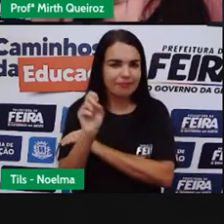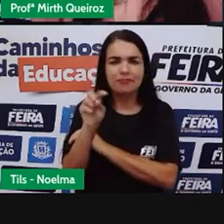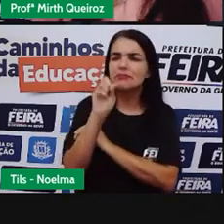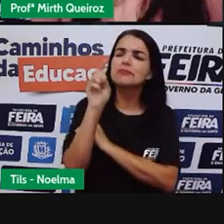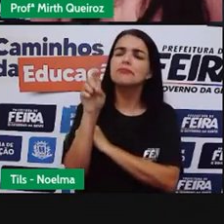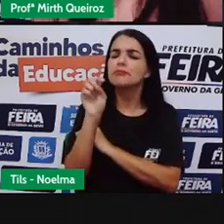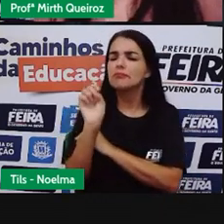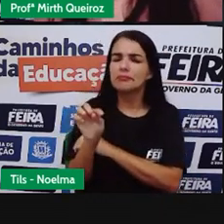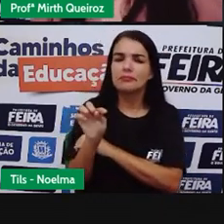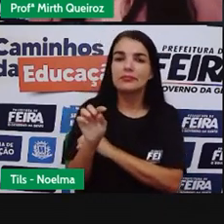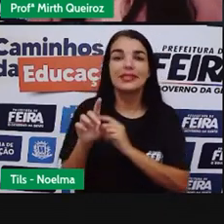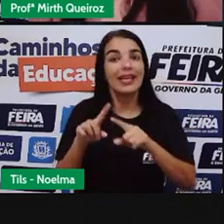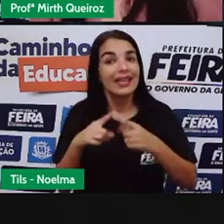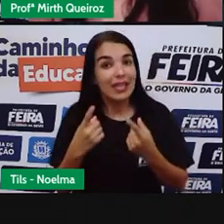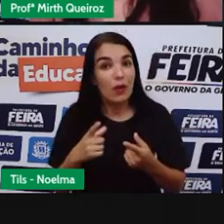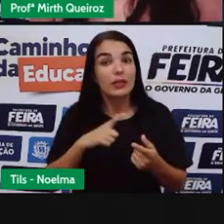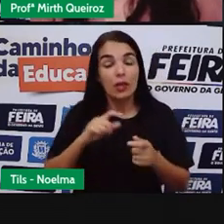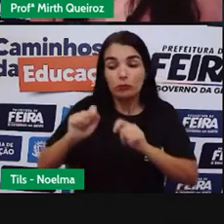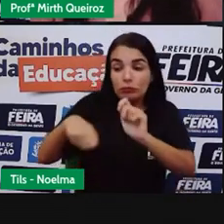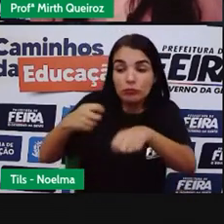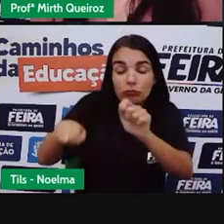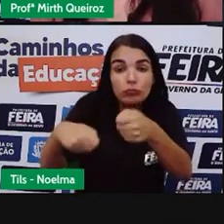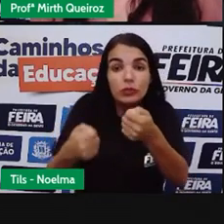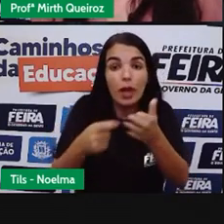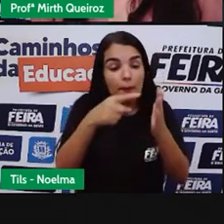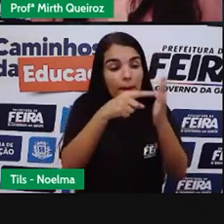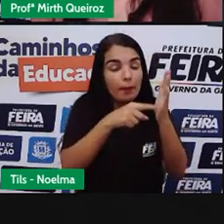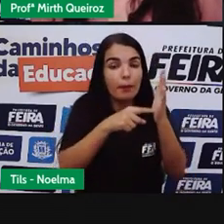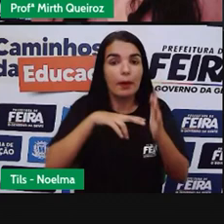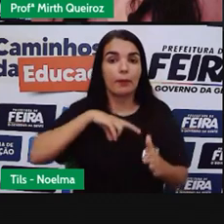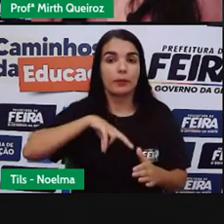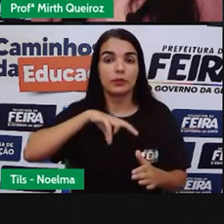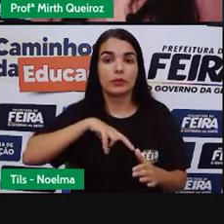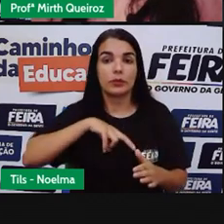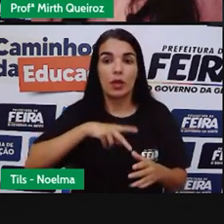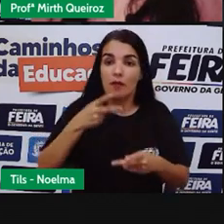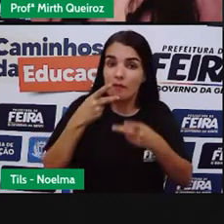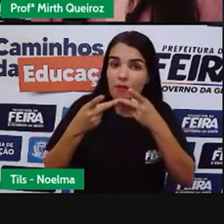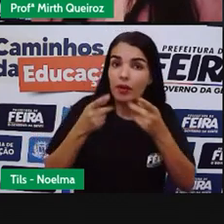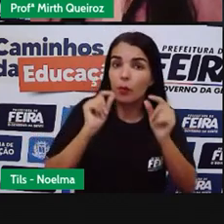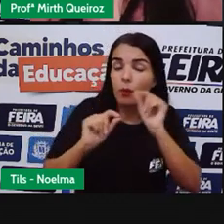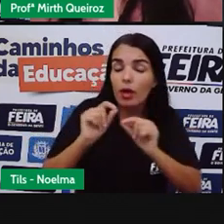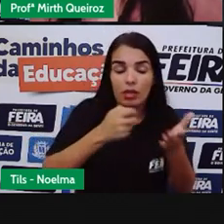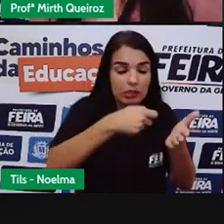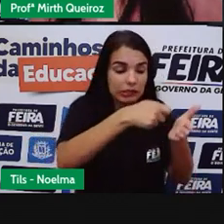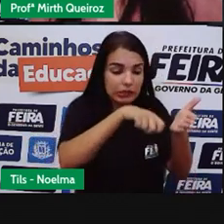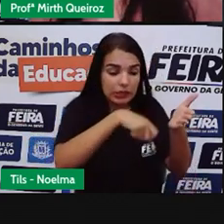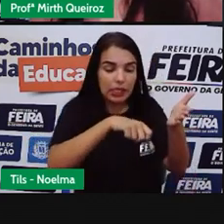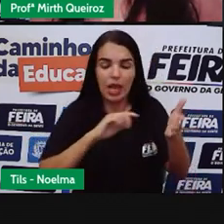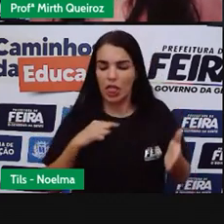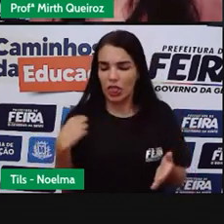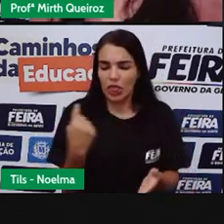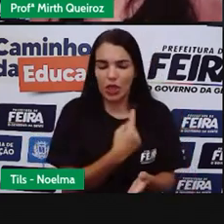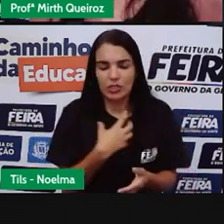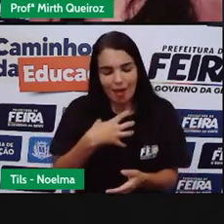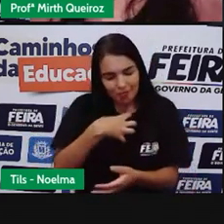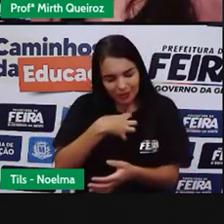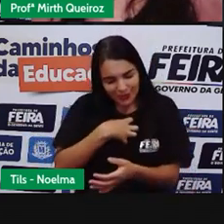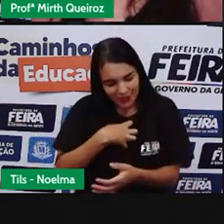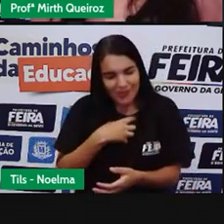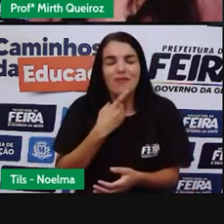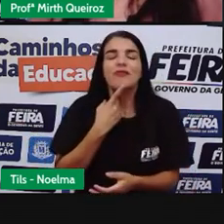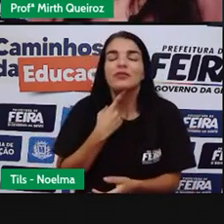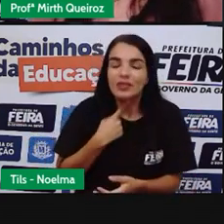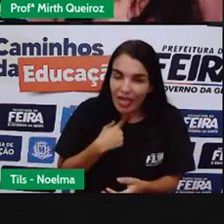pergunta. Assim, os sinais de pontuação, eles reproduzem na escrita nossas emoções, nossas